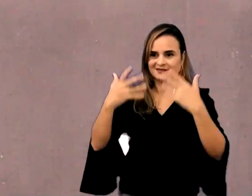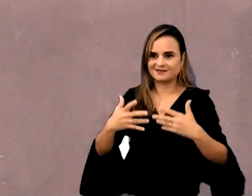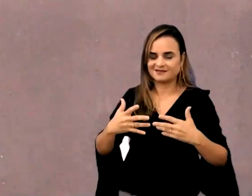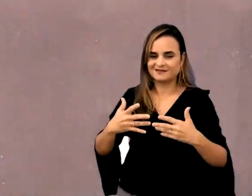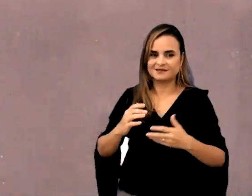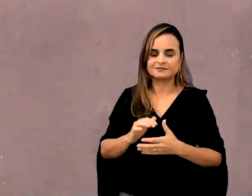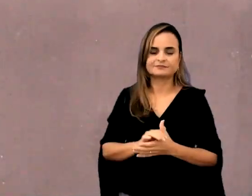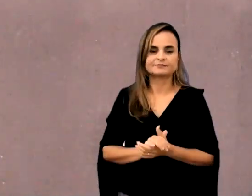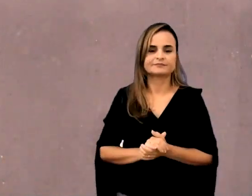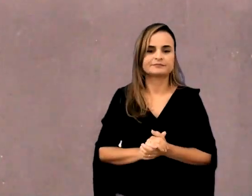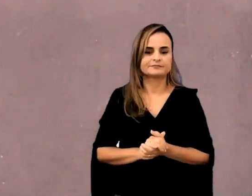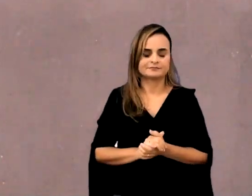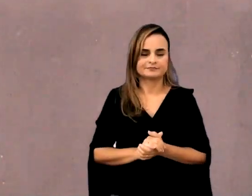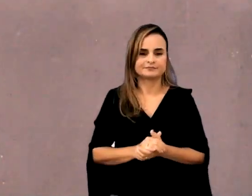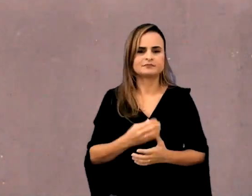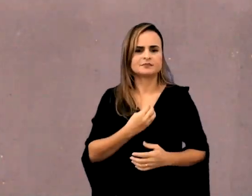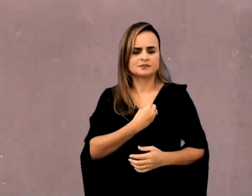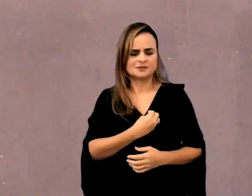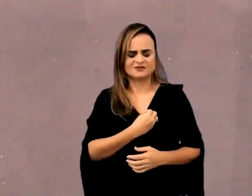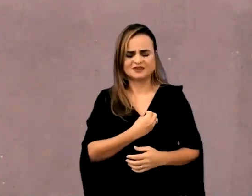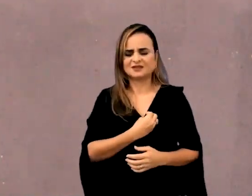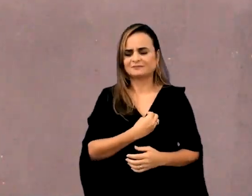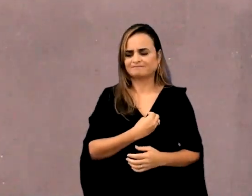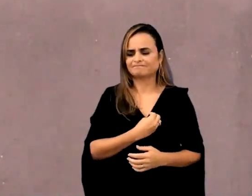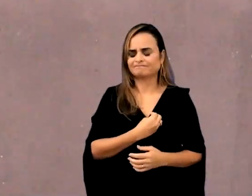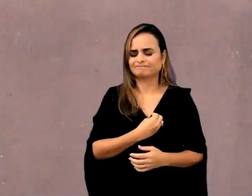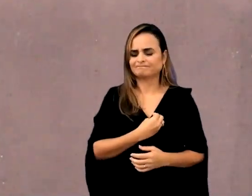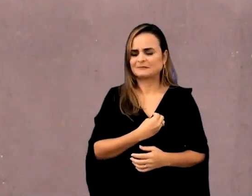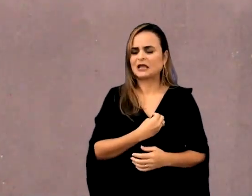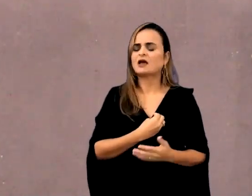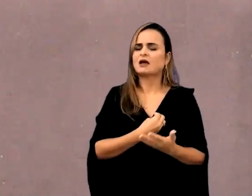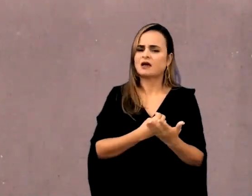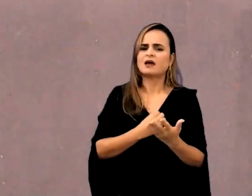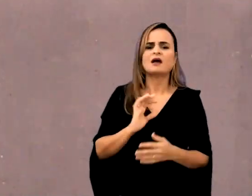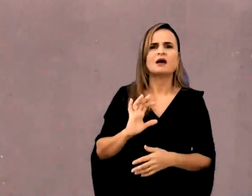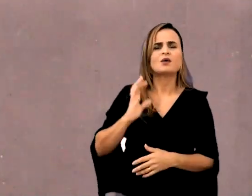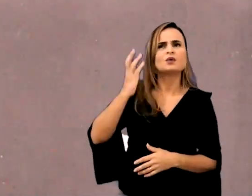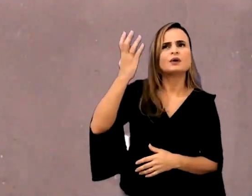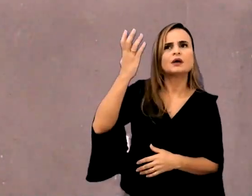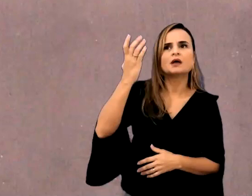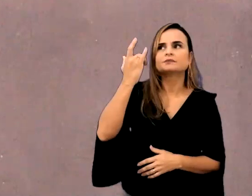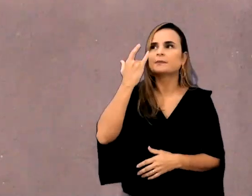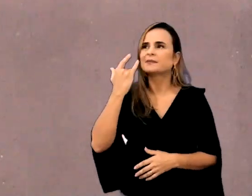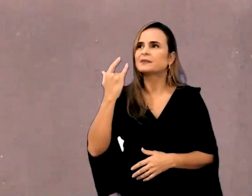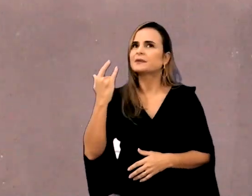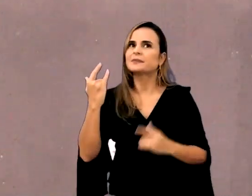A vida, ela nos conduz a caminhos maus.